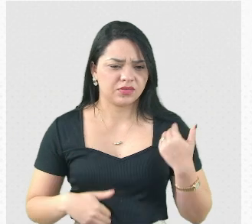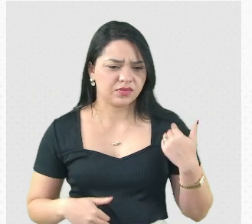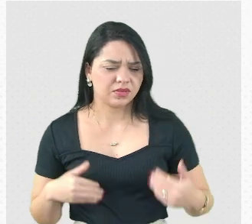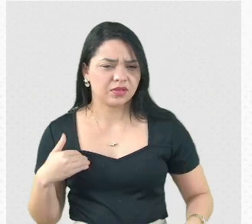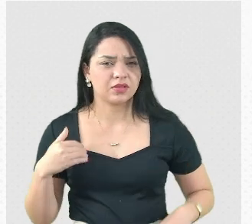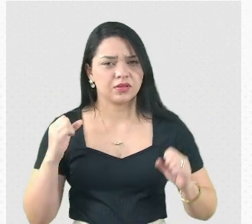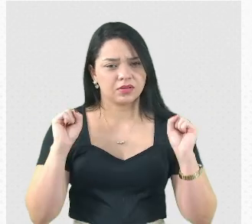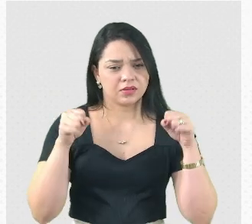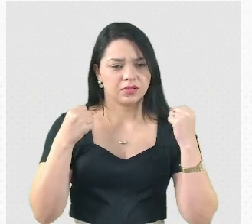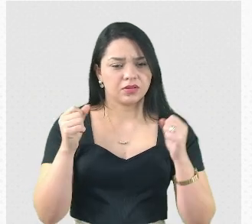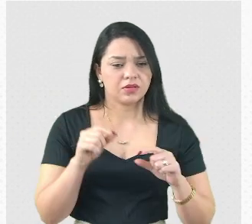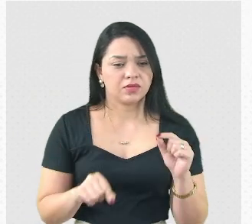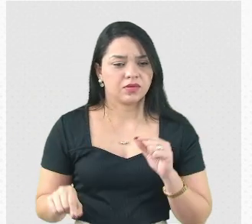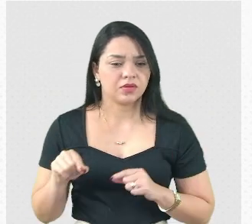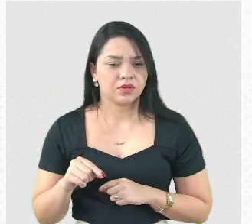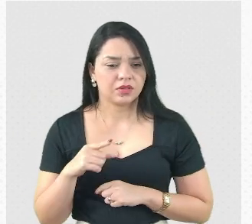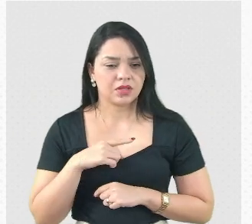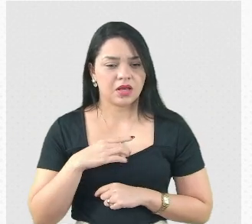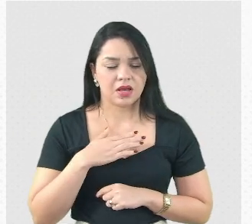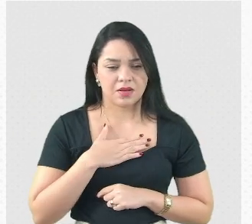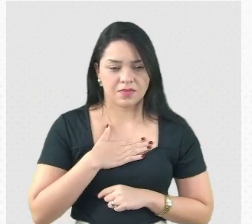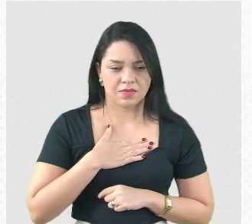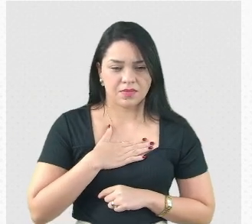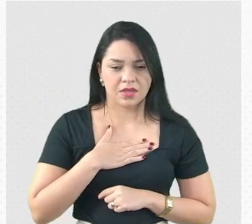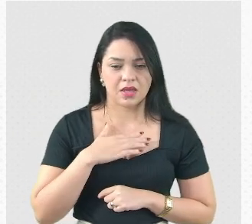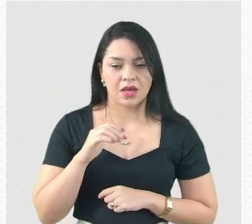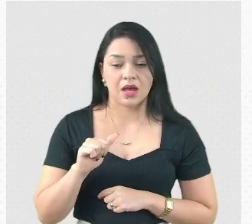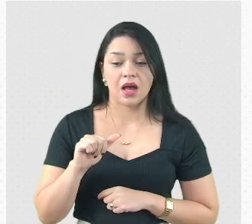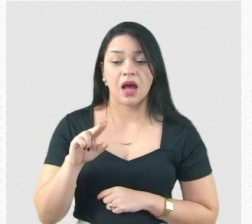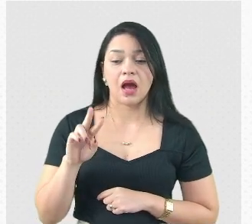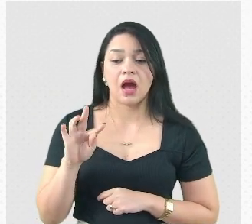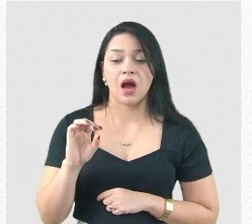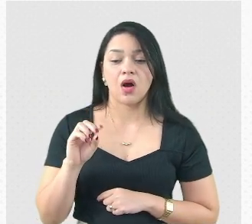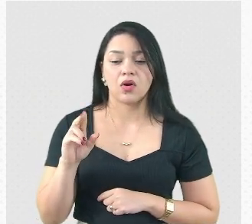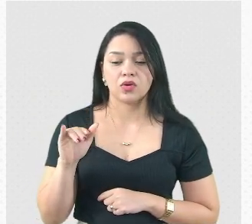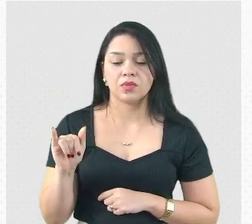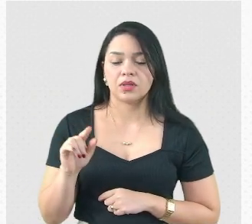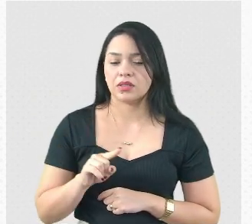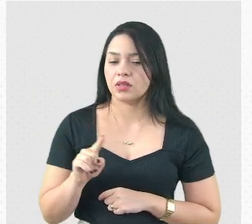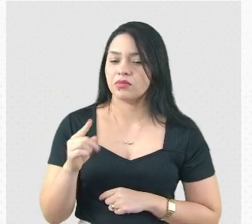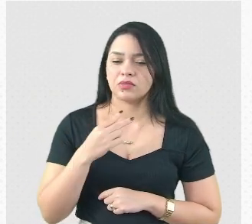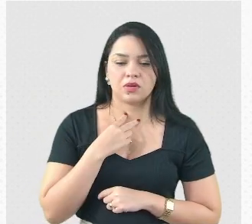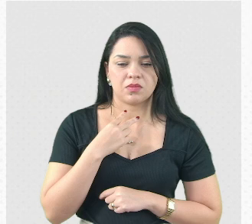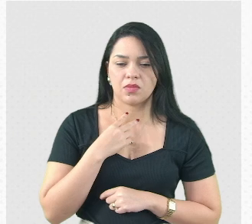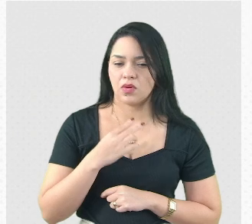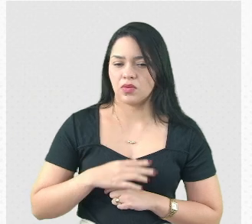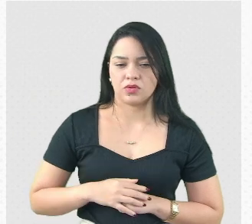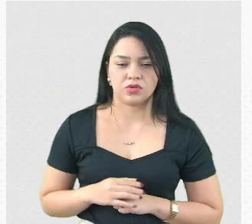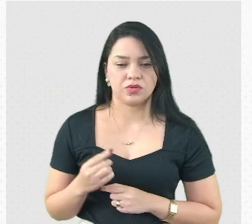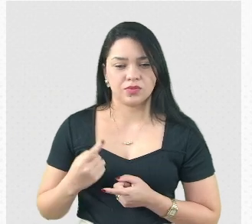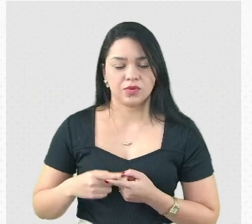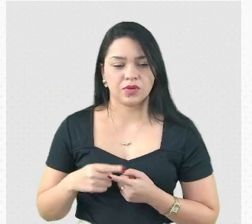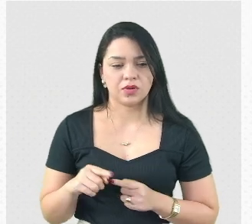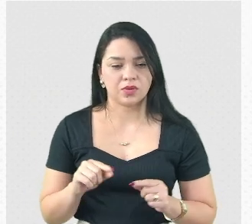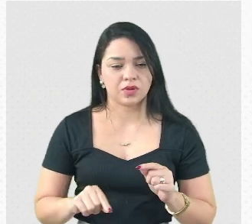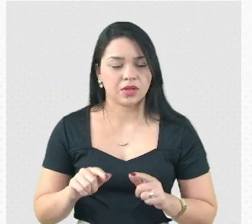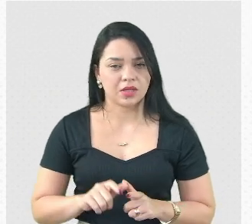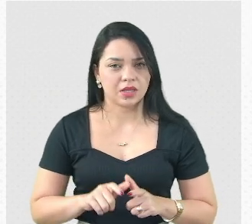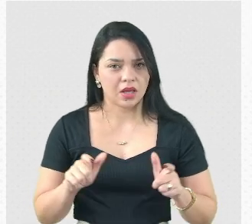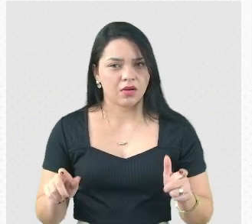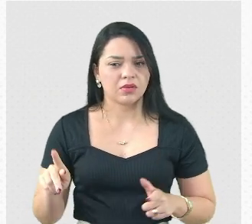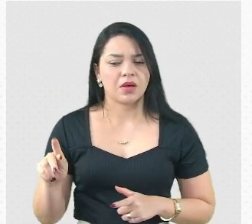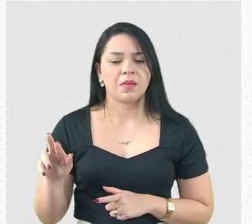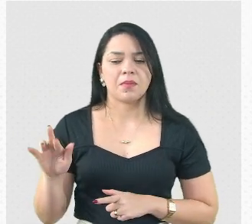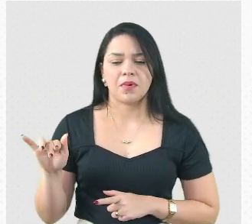falei aptidão física que garantisse a minha autonomia. Então, não pode ser isso bem aqui, porque quando a gente fala em alta